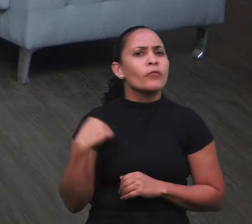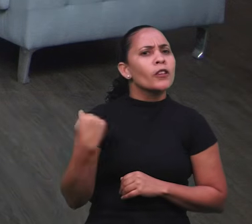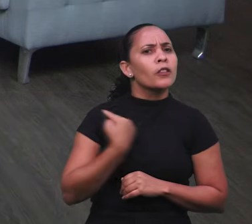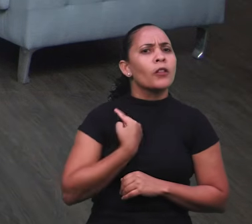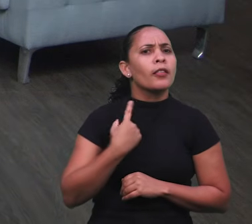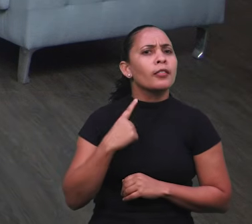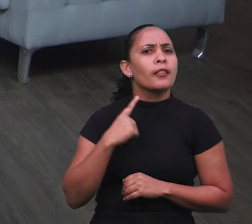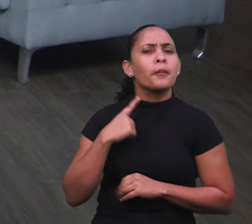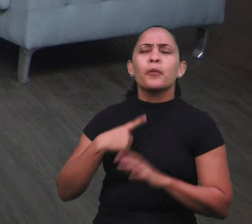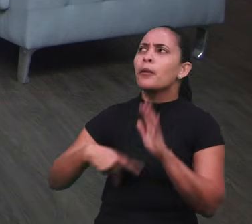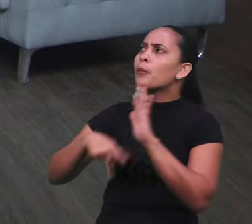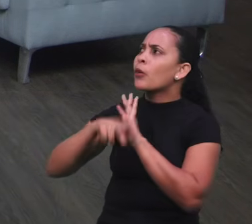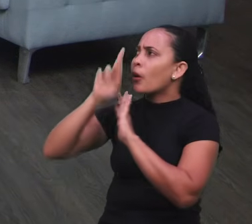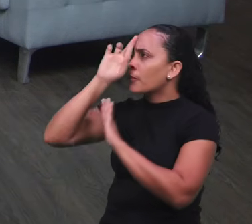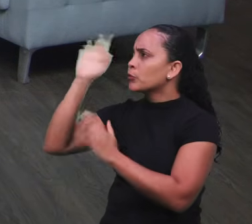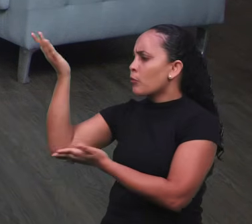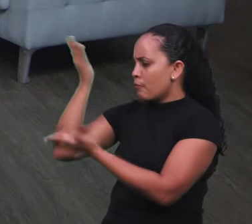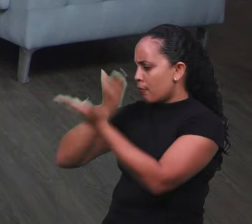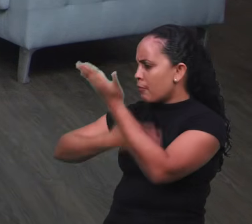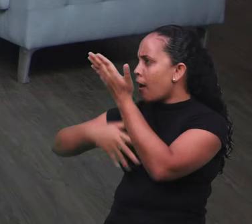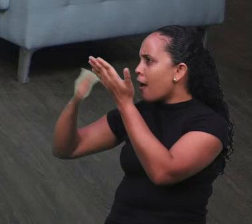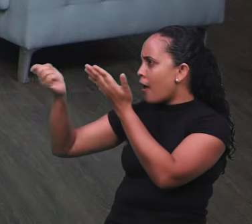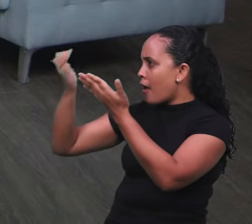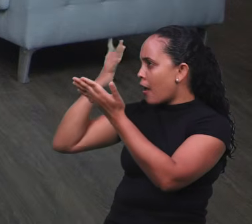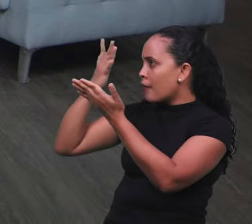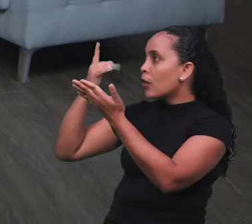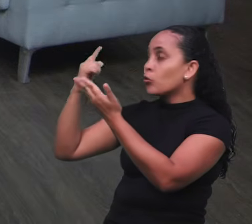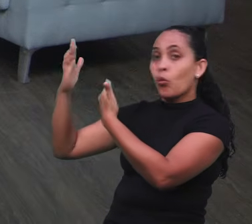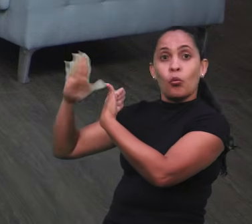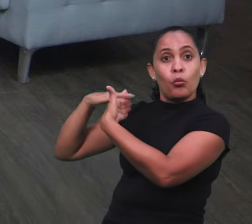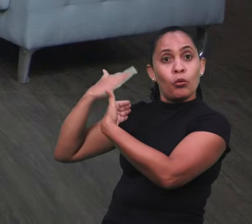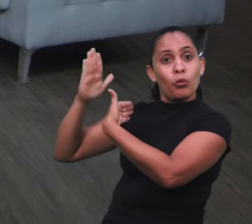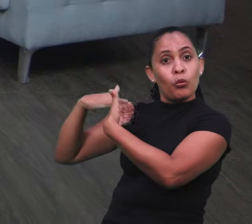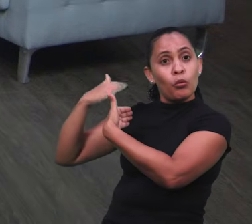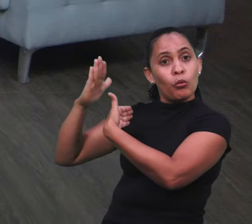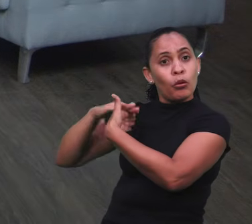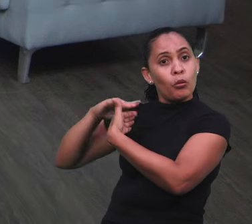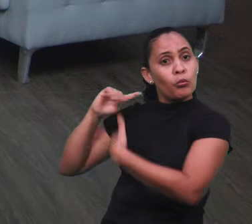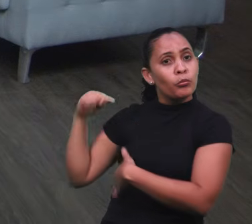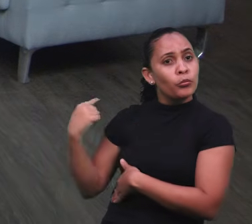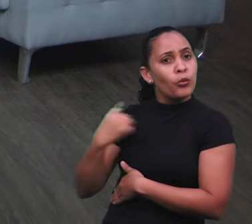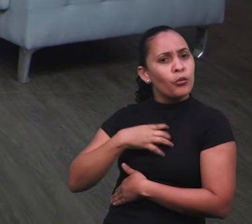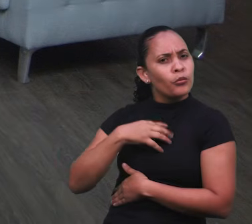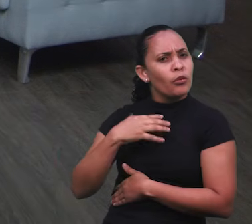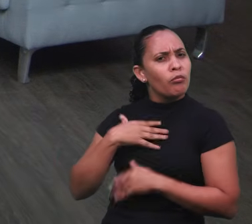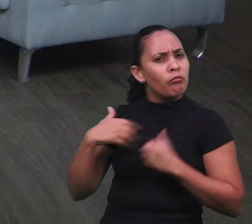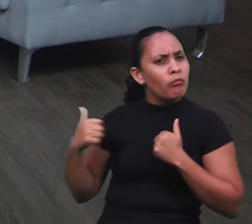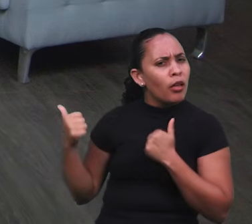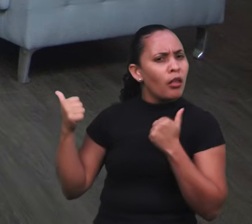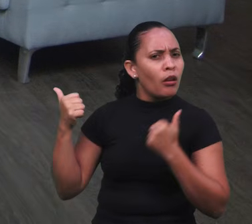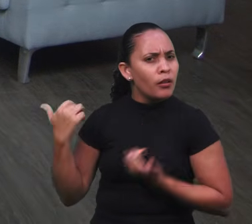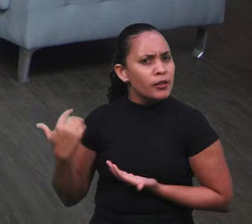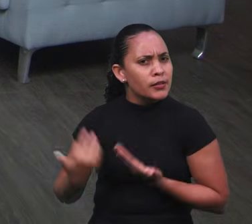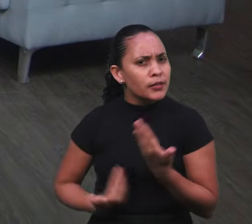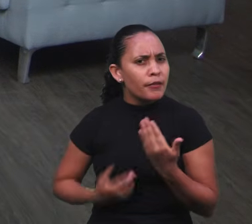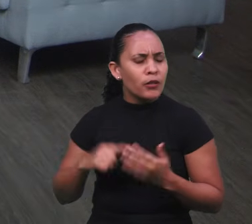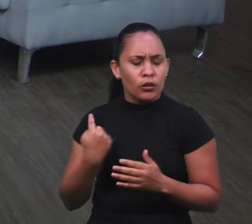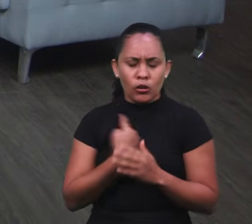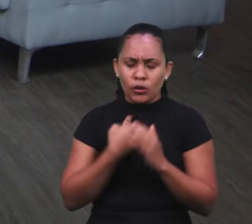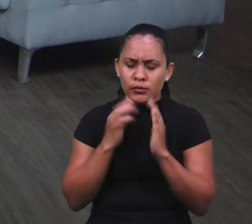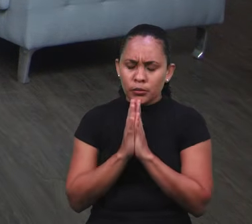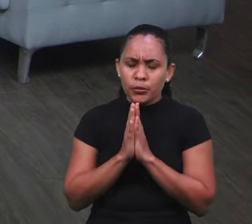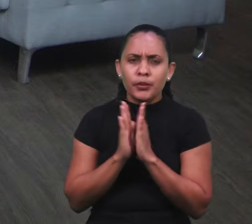que nós recebemos que vem da parte do Senhor, o Senhor nos orienta a melhor maneira que nós vamos servi-lo. E a